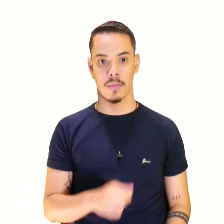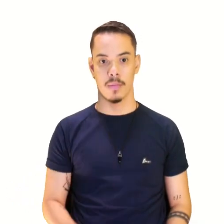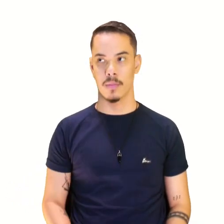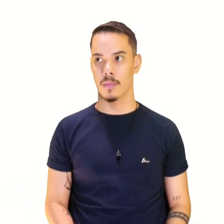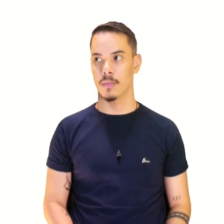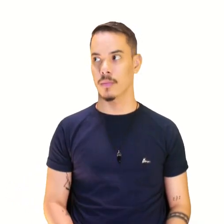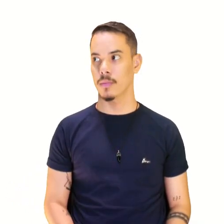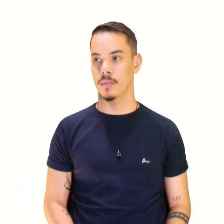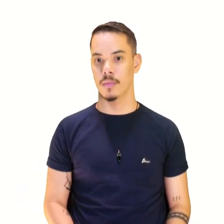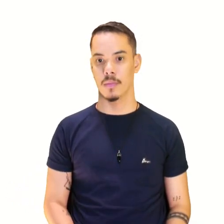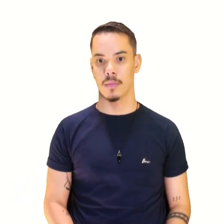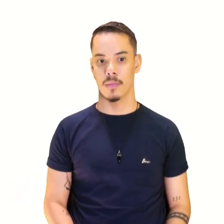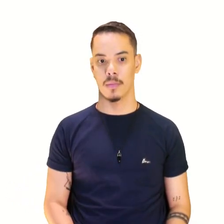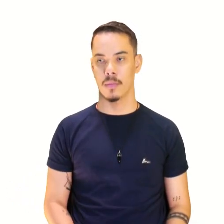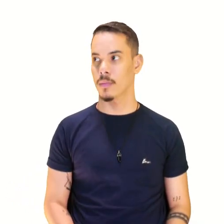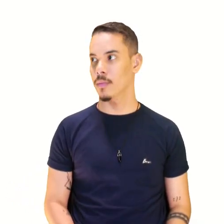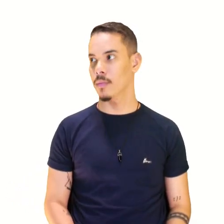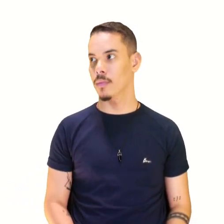segundo passo,